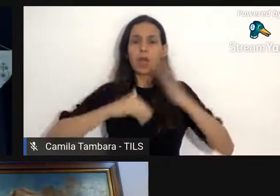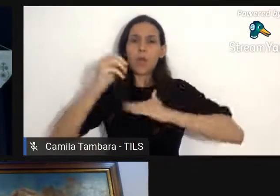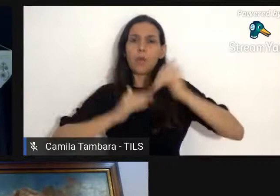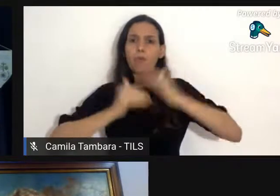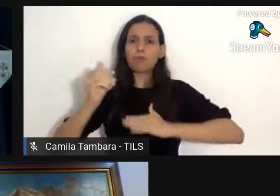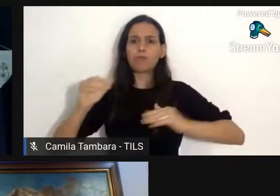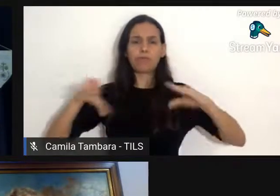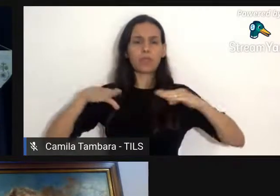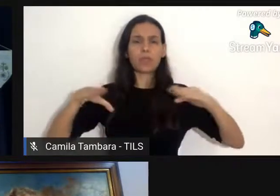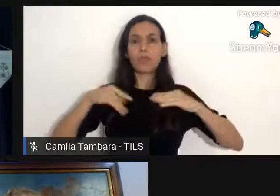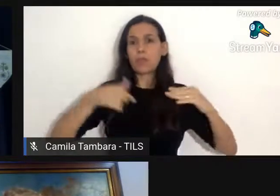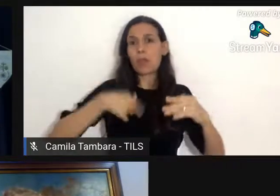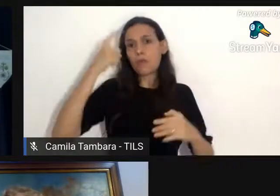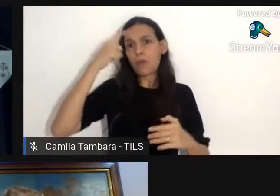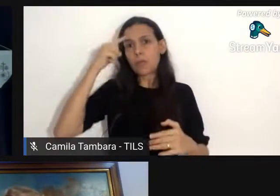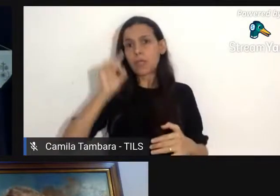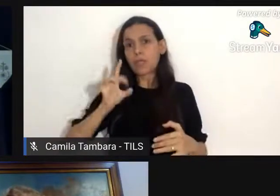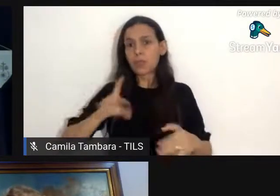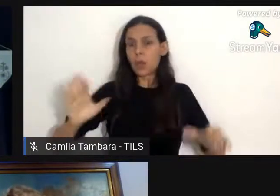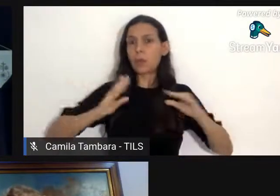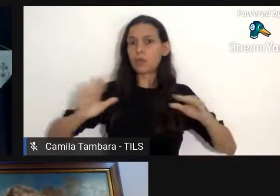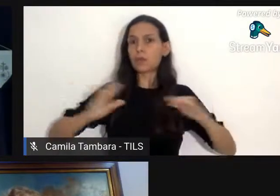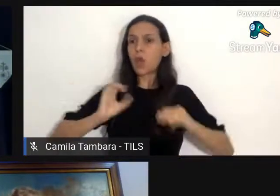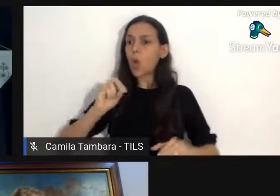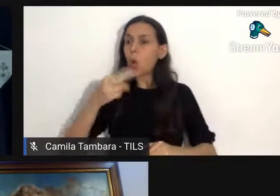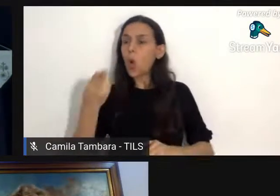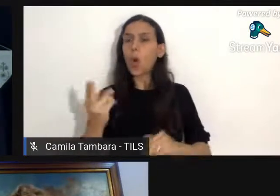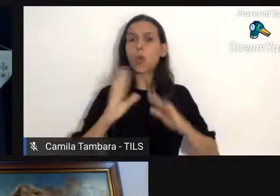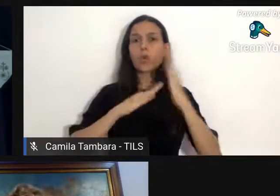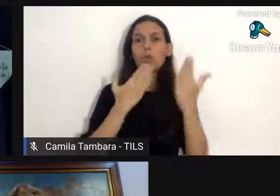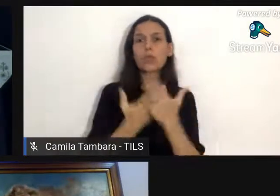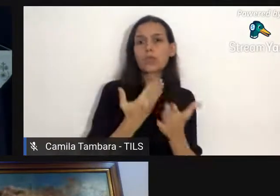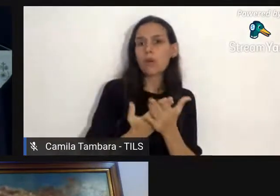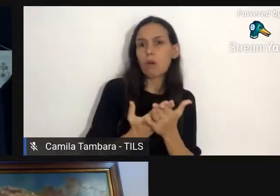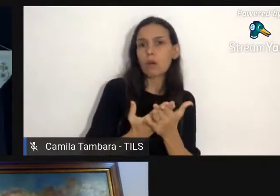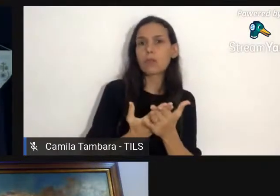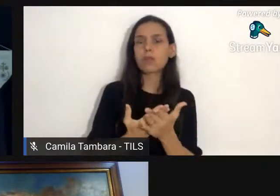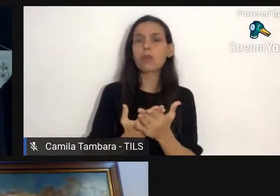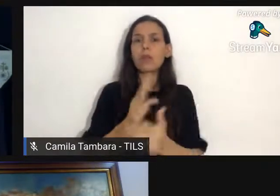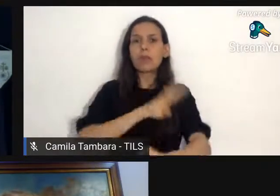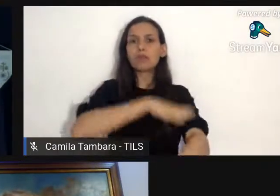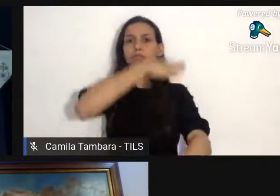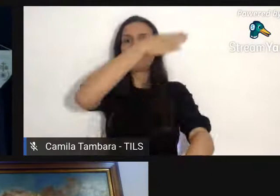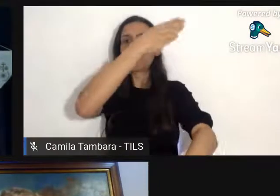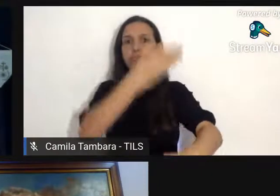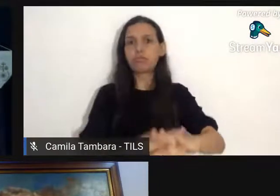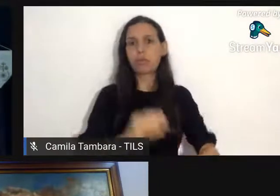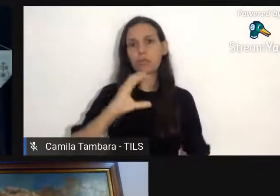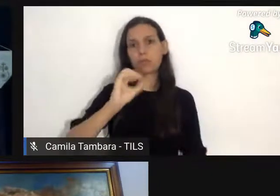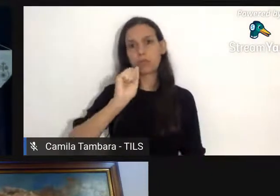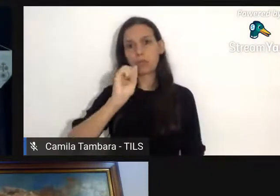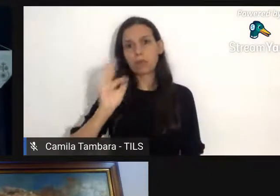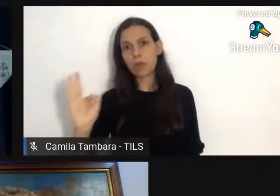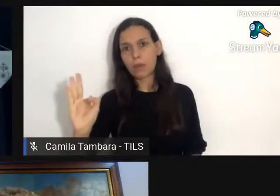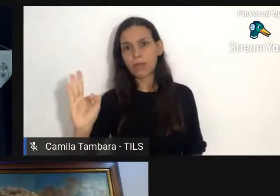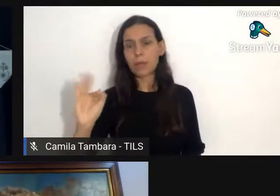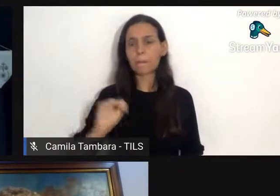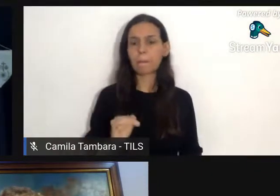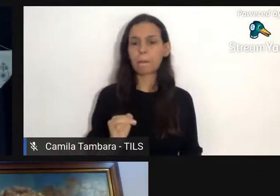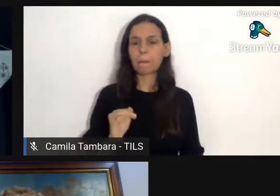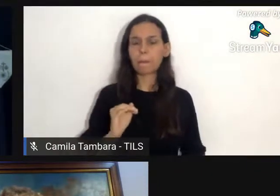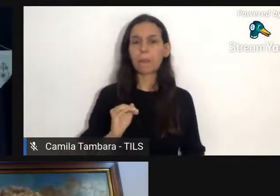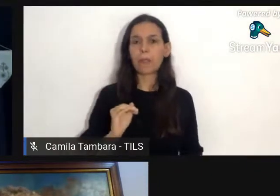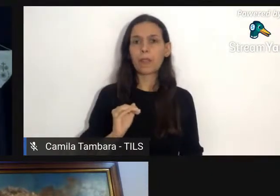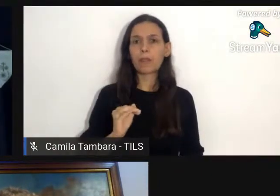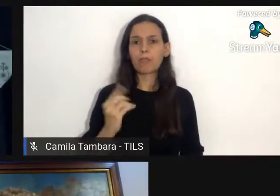né? Ou em escola de tempo integral, ao CAF, né? Ele que está ali, talvez, para dar um suporte administrativo.